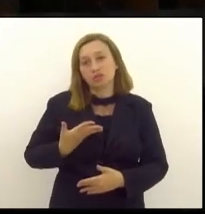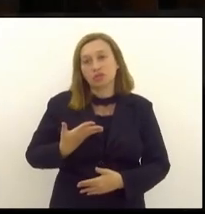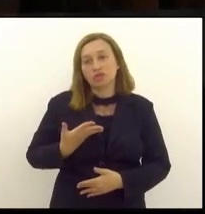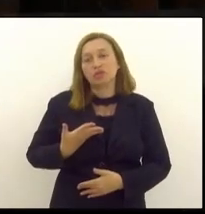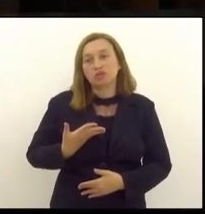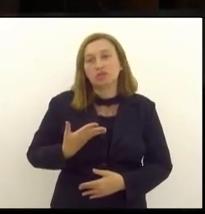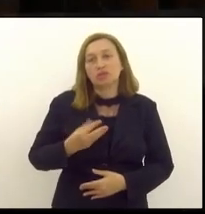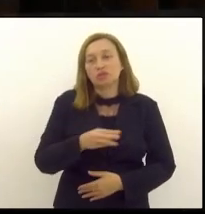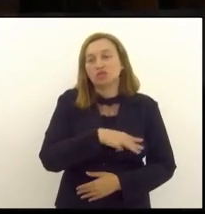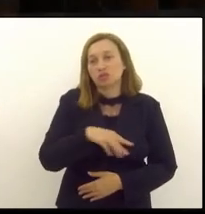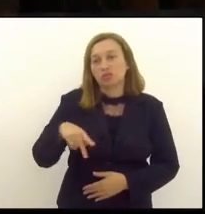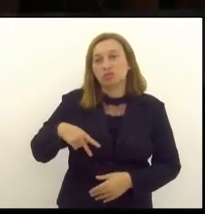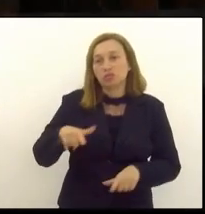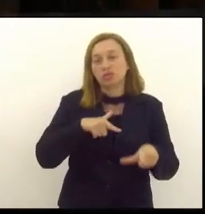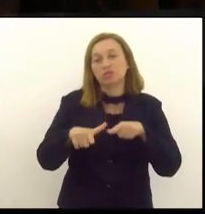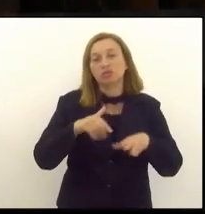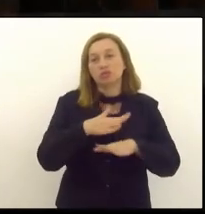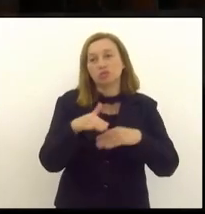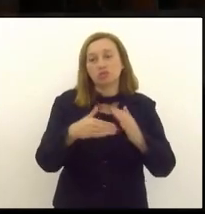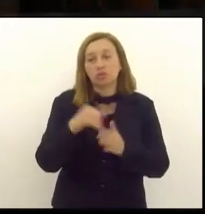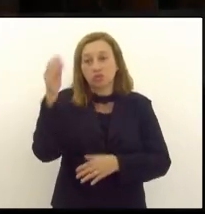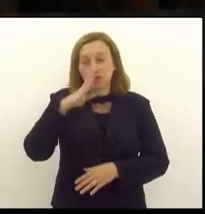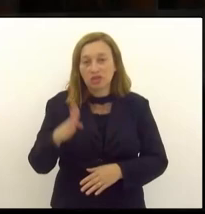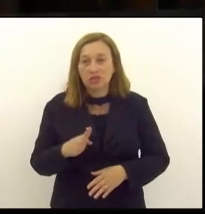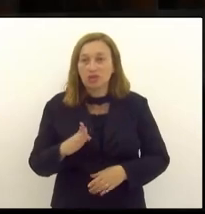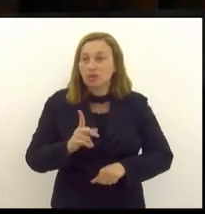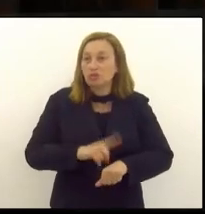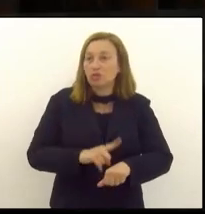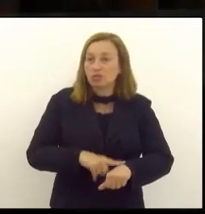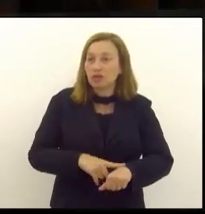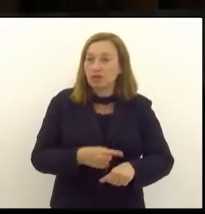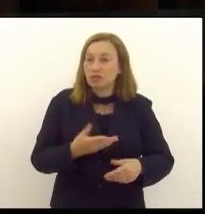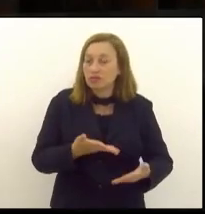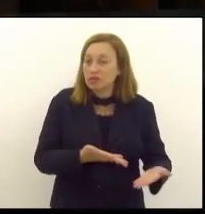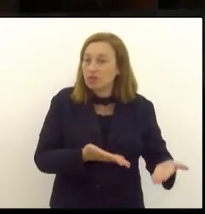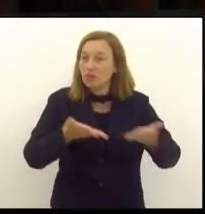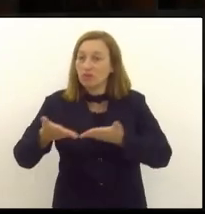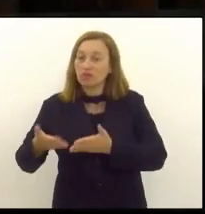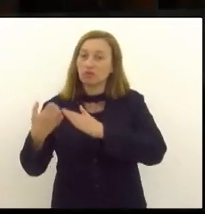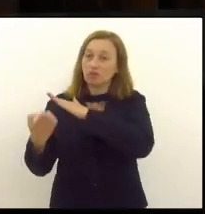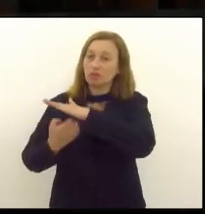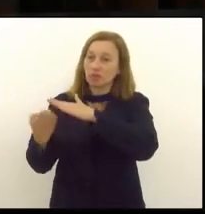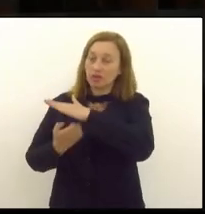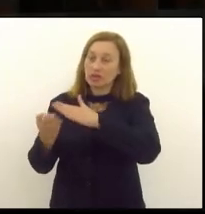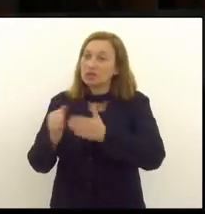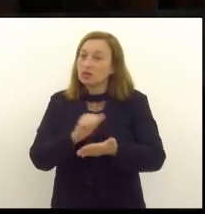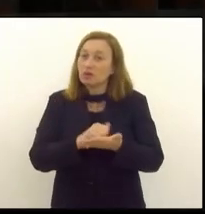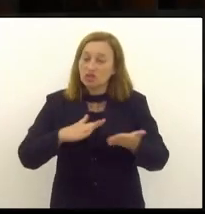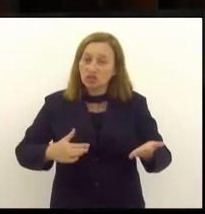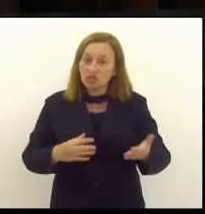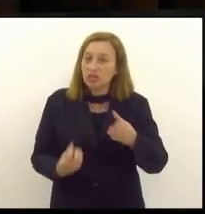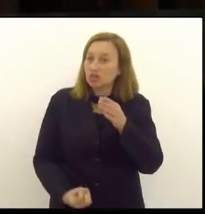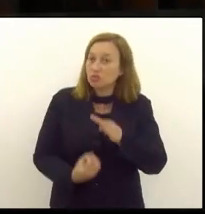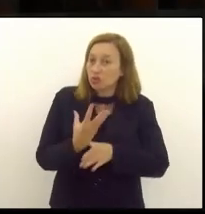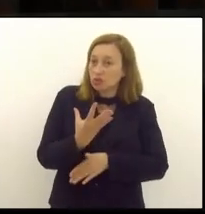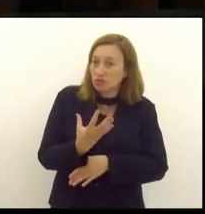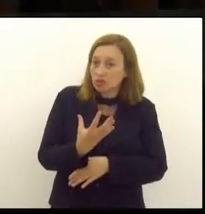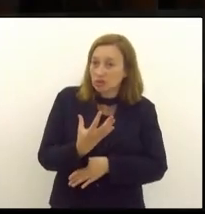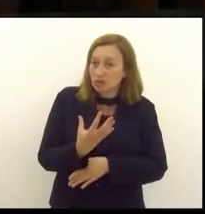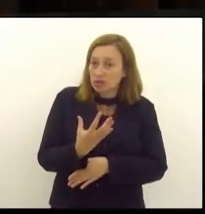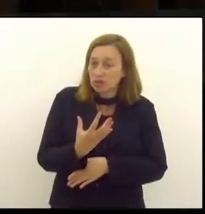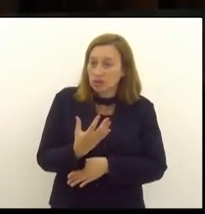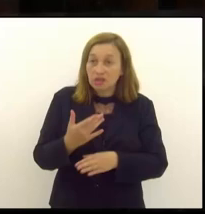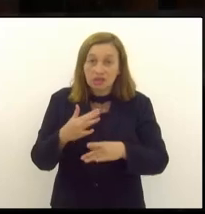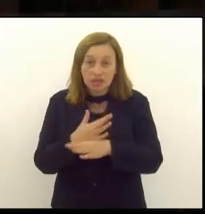do Ministério Público do Trabalho de todo o Brasil. Porque no momento que você chama uma empresa de uma atividade produtiva situada